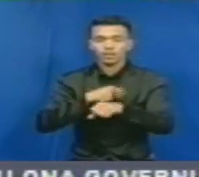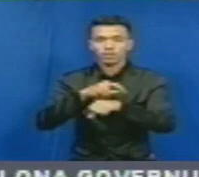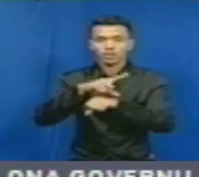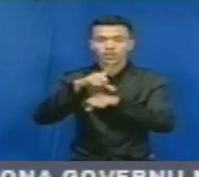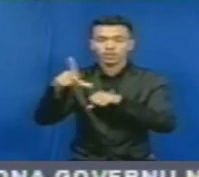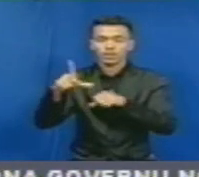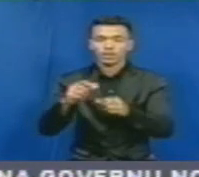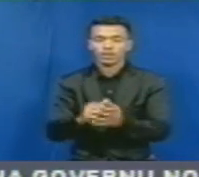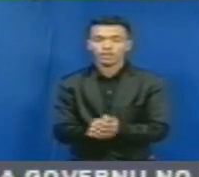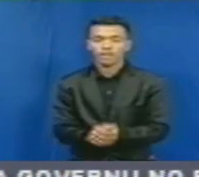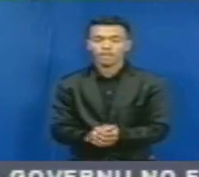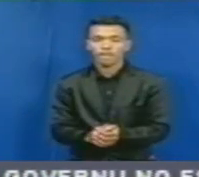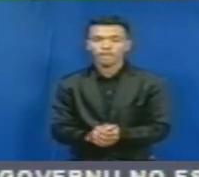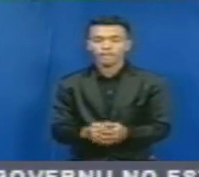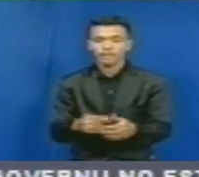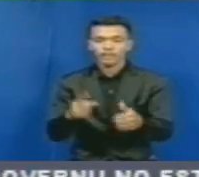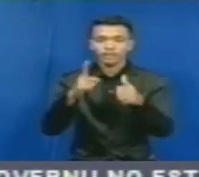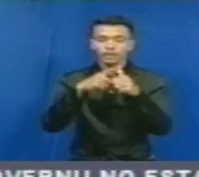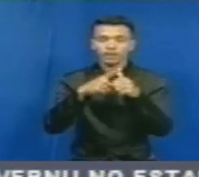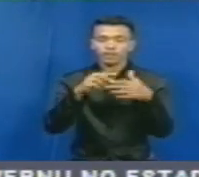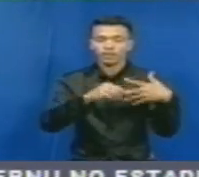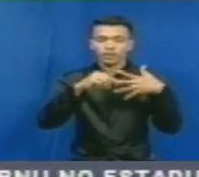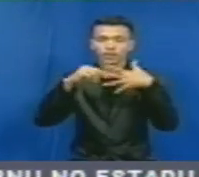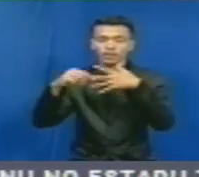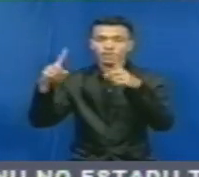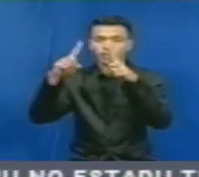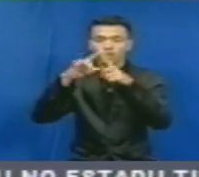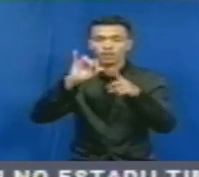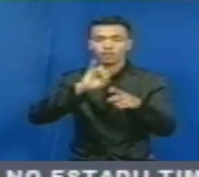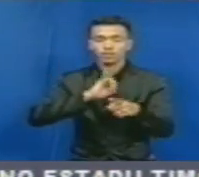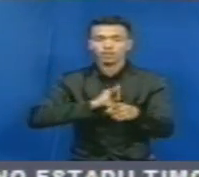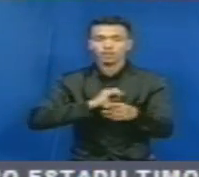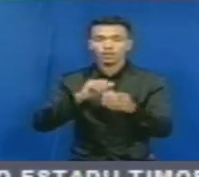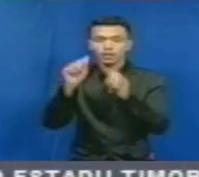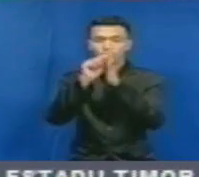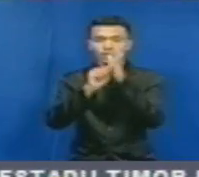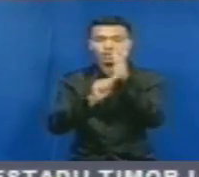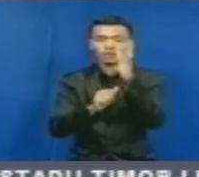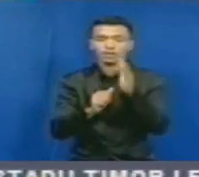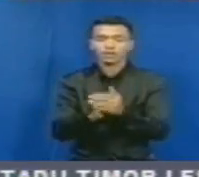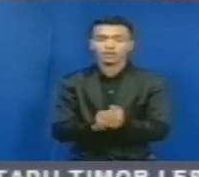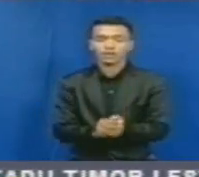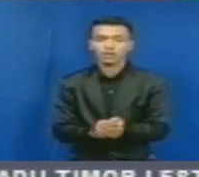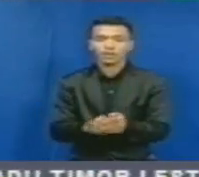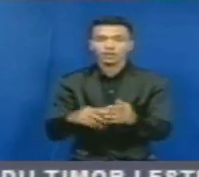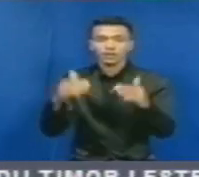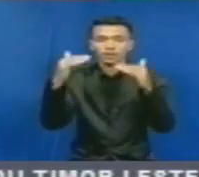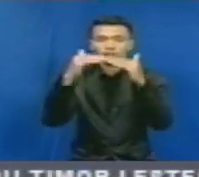do né, Macá, primeiro prioridade para a minha agenda de Bauê. E o Congresso Nacional da